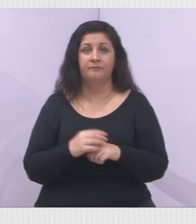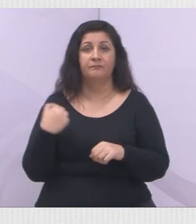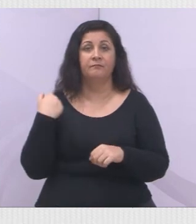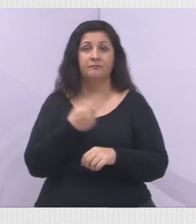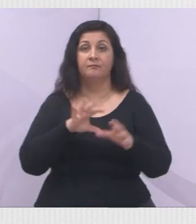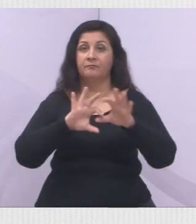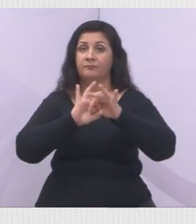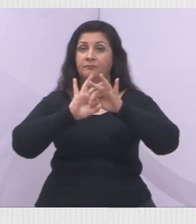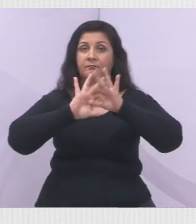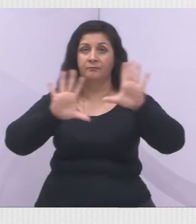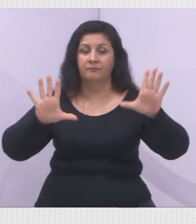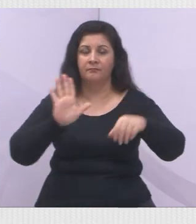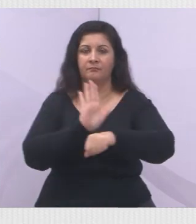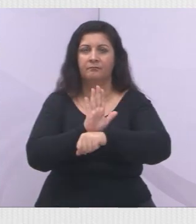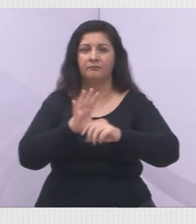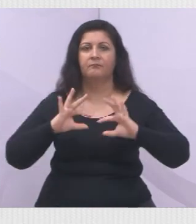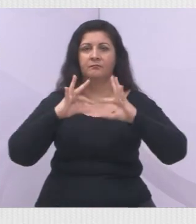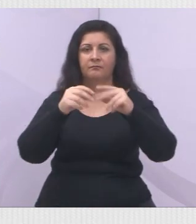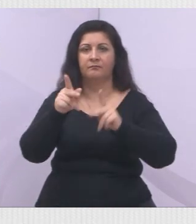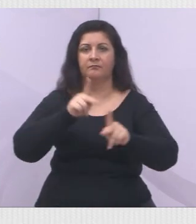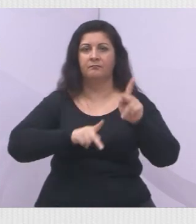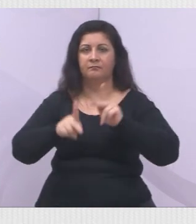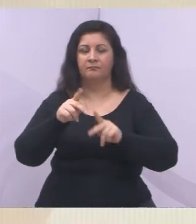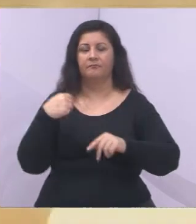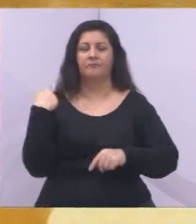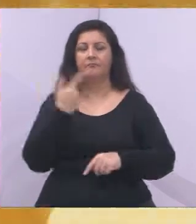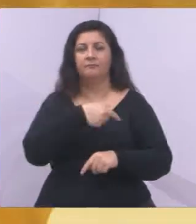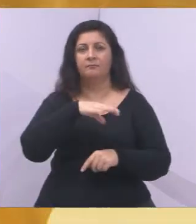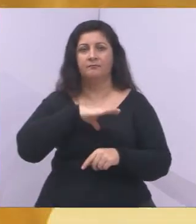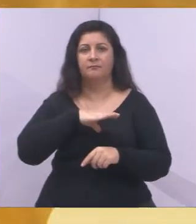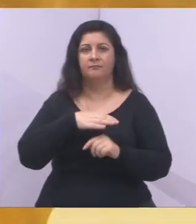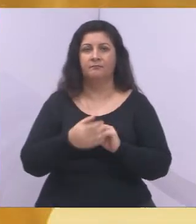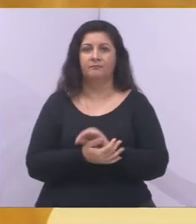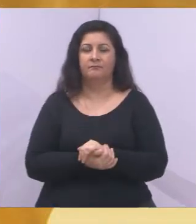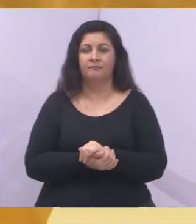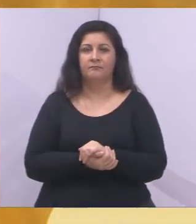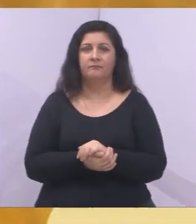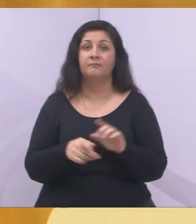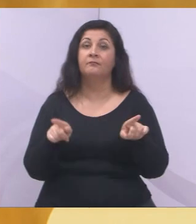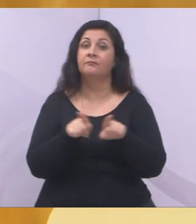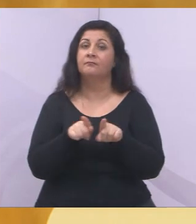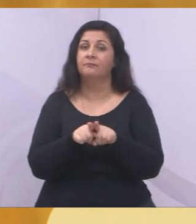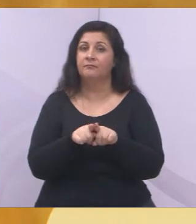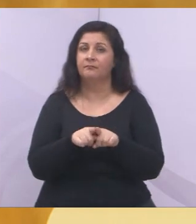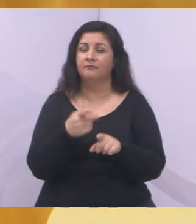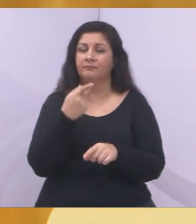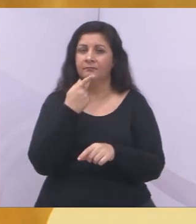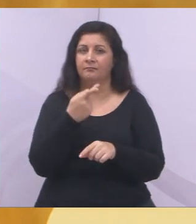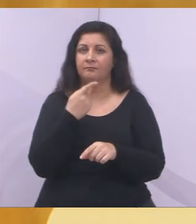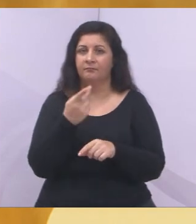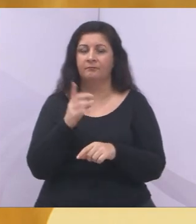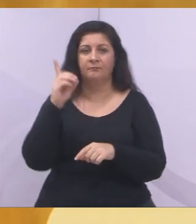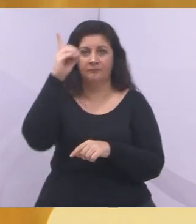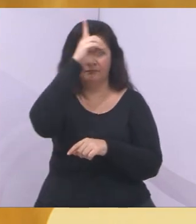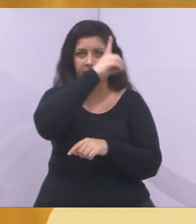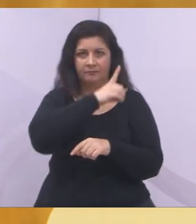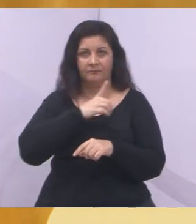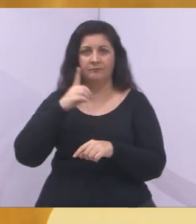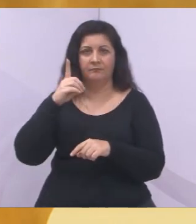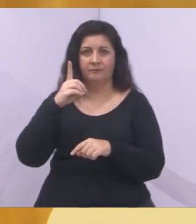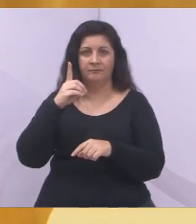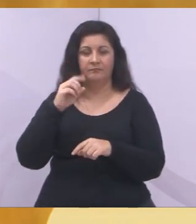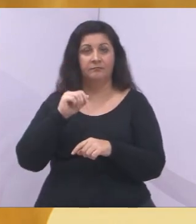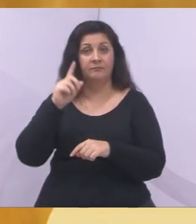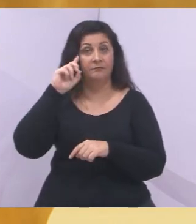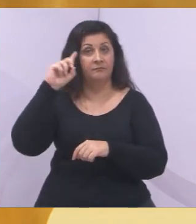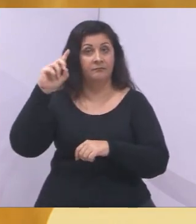serviço, à disposição de toda a população da nossa cidade. Eu não poderia deixar também de comentar como domingo que vem agora é dia